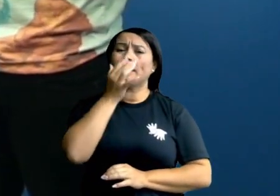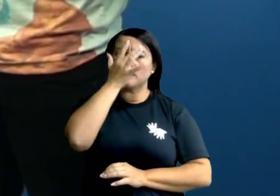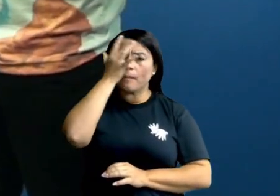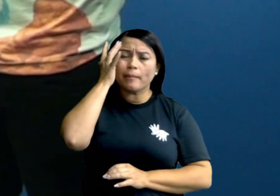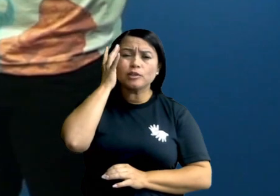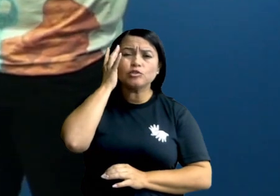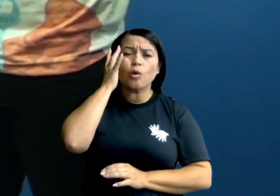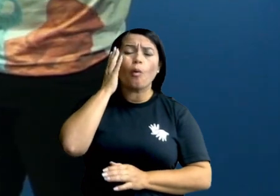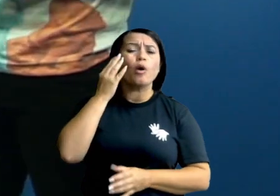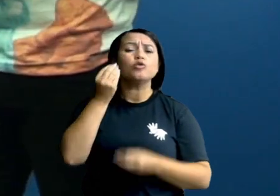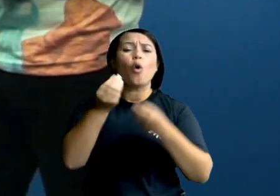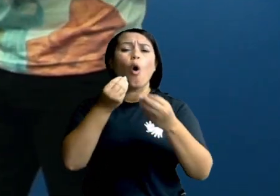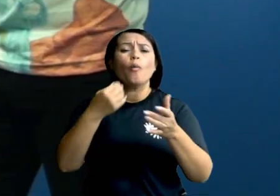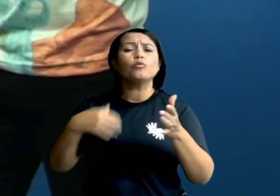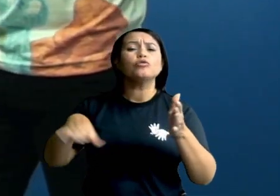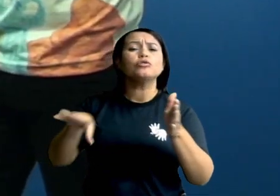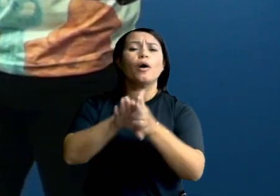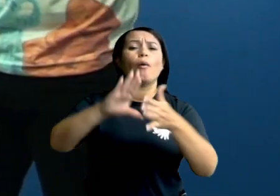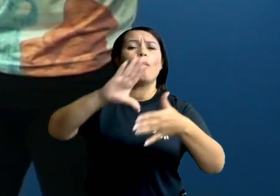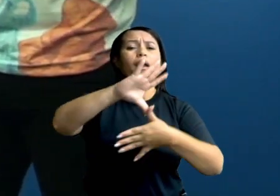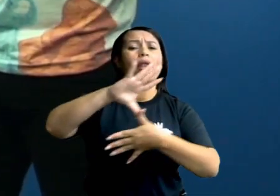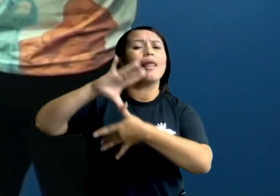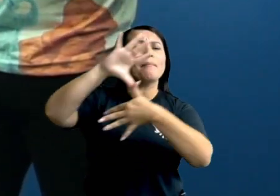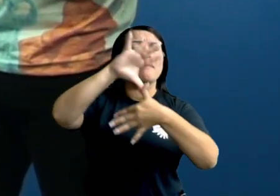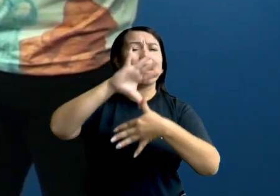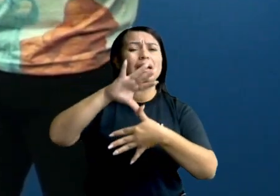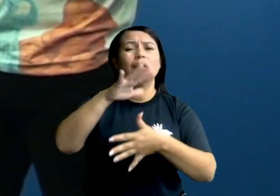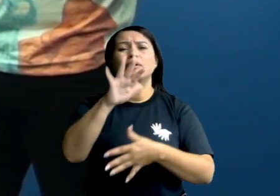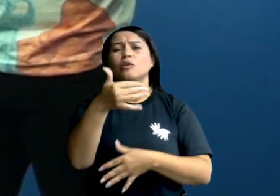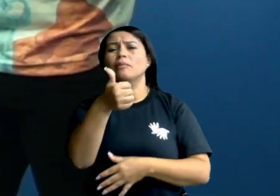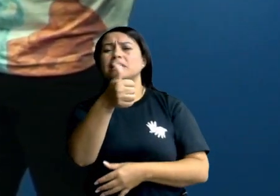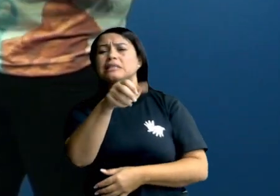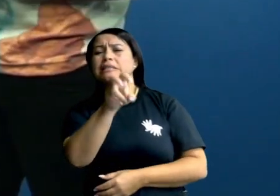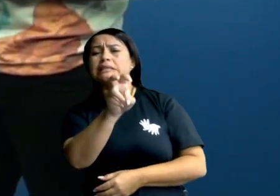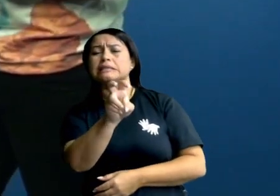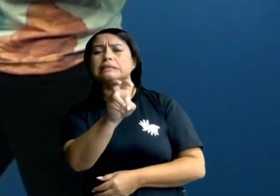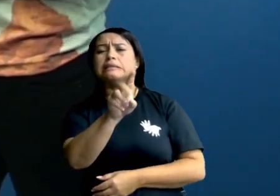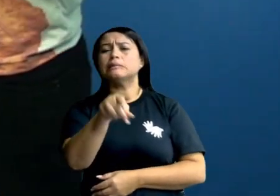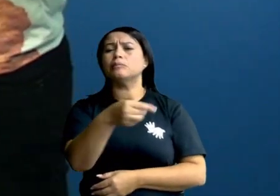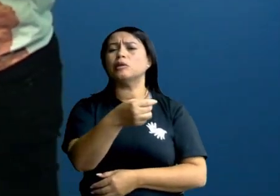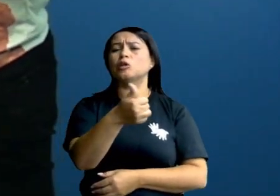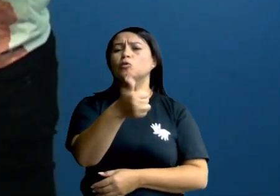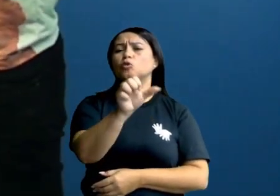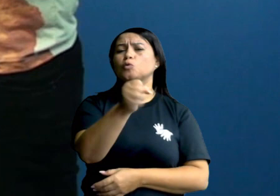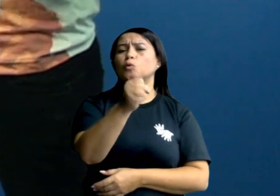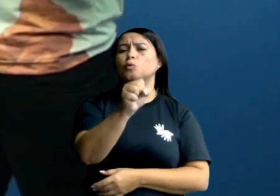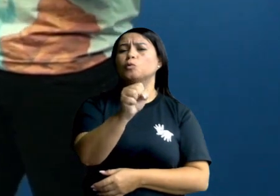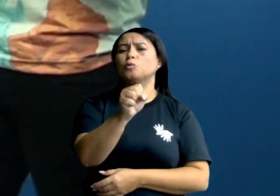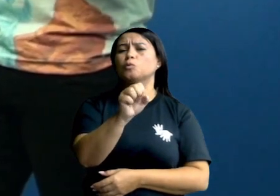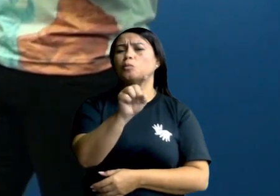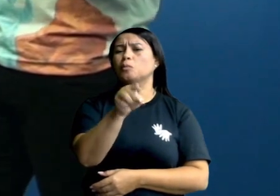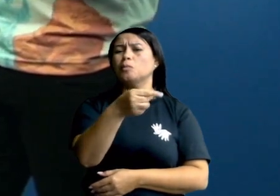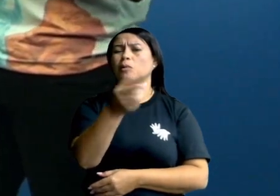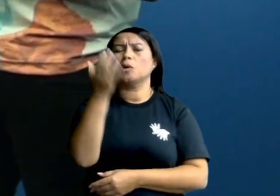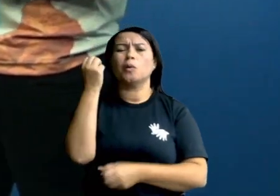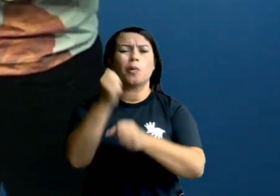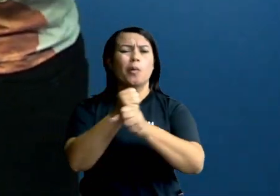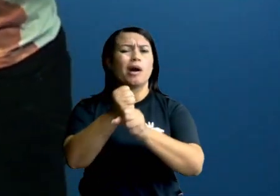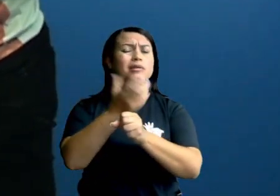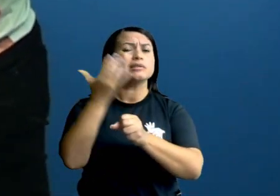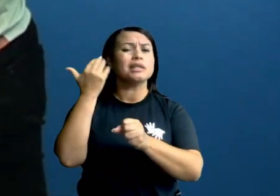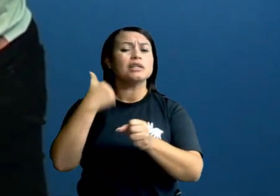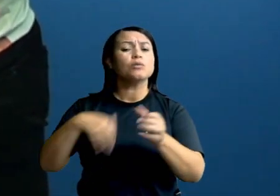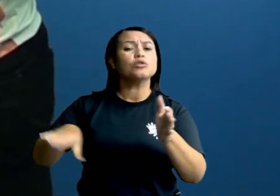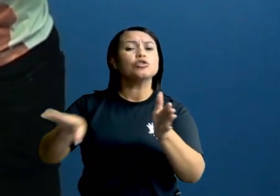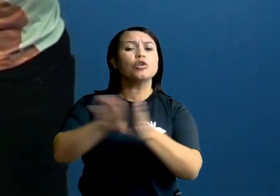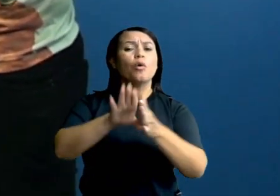América, segundo os especialistas, há 15 mil, 18 mil, 20 mil anos atrás, tá? E essa chegada do homem à